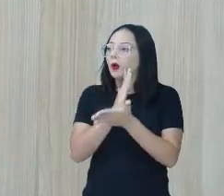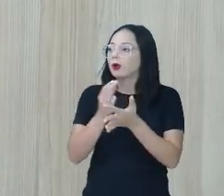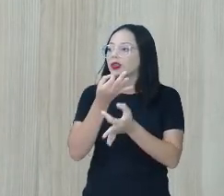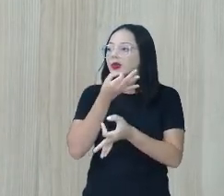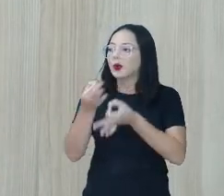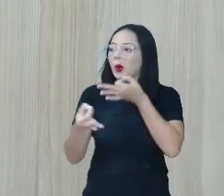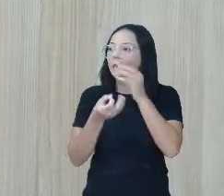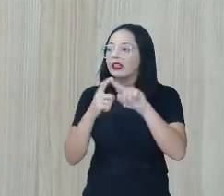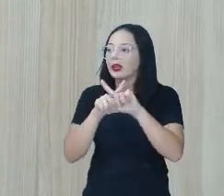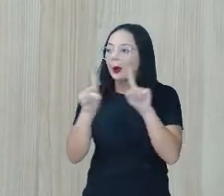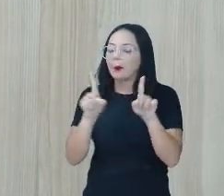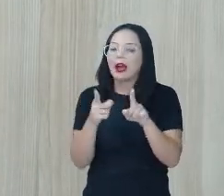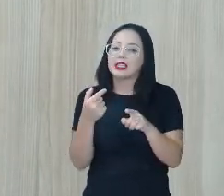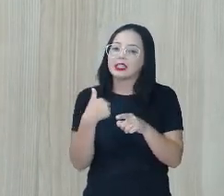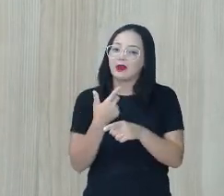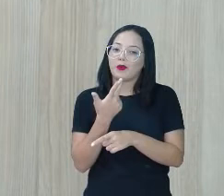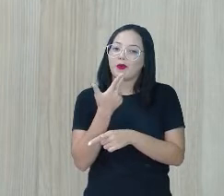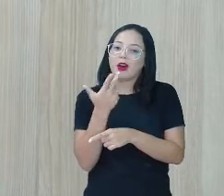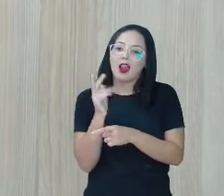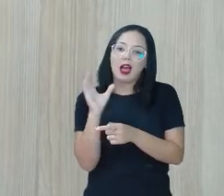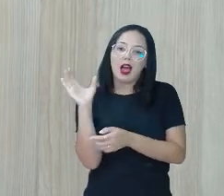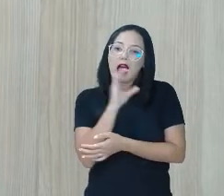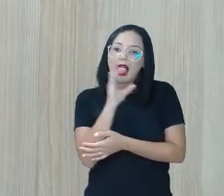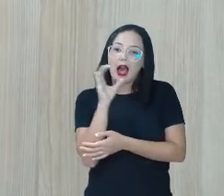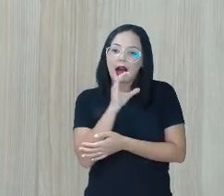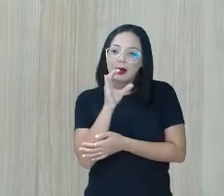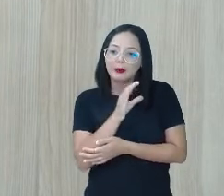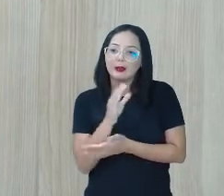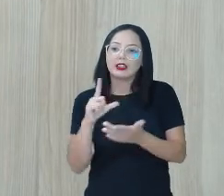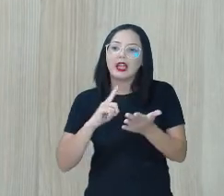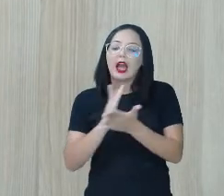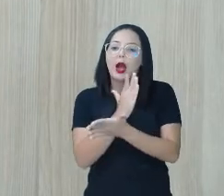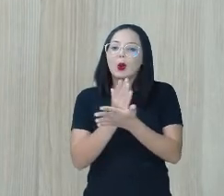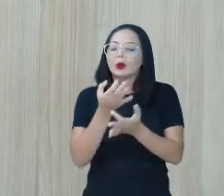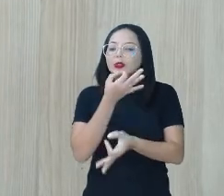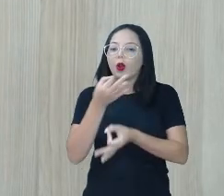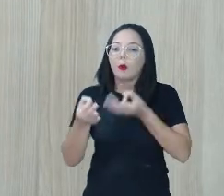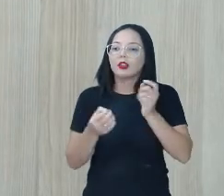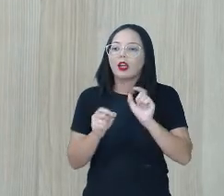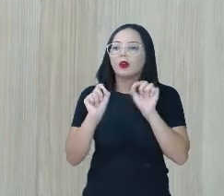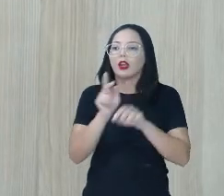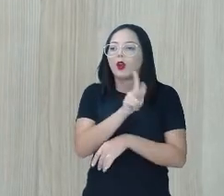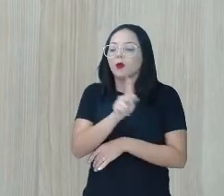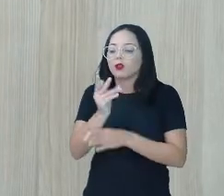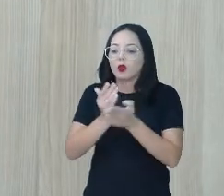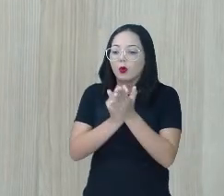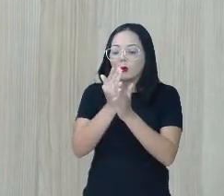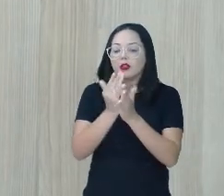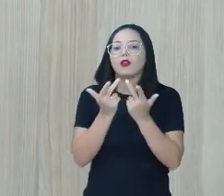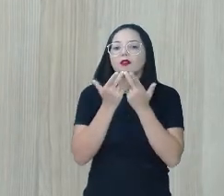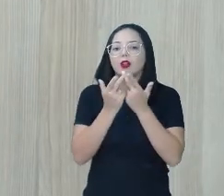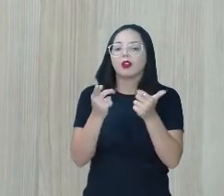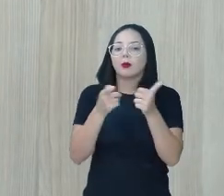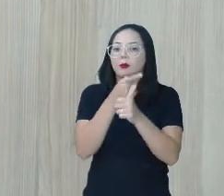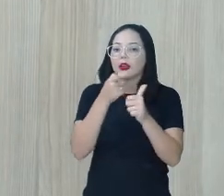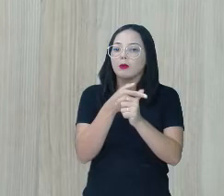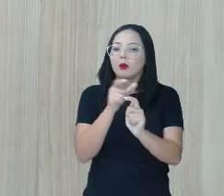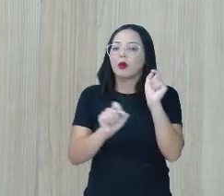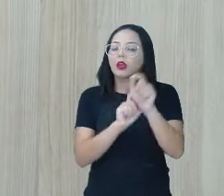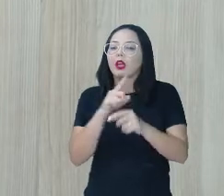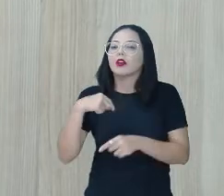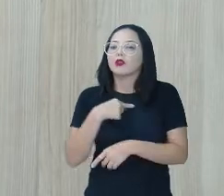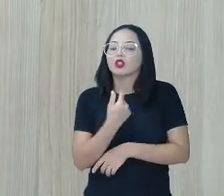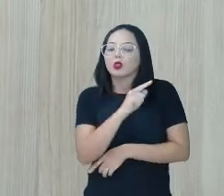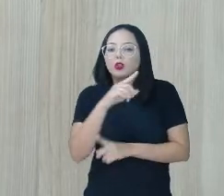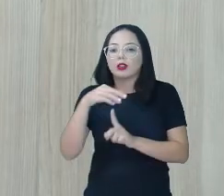comentários, mas eu não vou fazer que nem ele, não, que ele demora muito, não, brincadeira. Alguns comentários sobre o que o professor Pedro começou falando aqui. Primeiro, é que a gente não